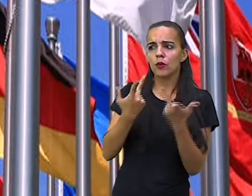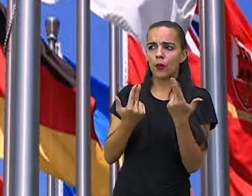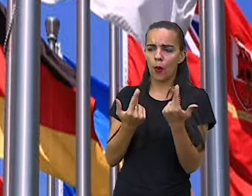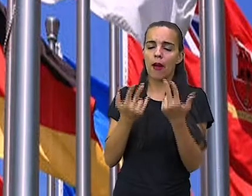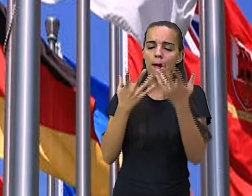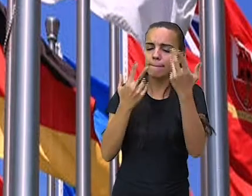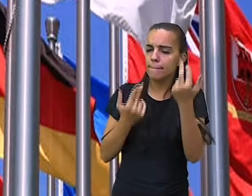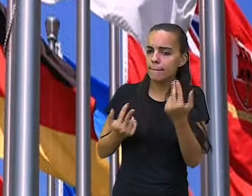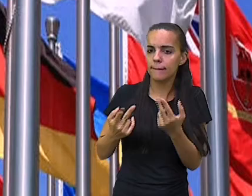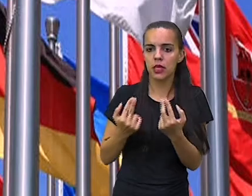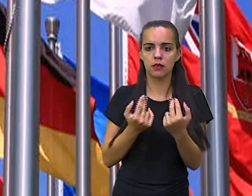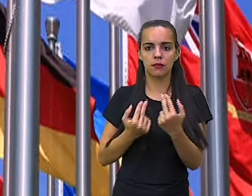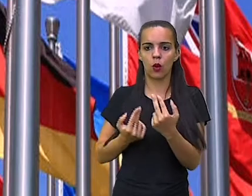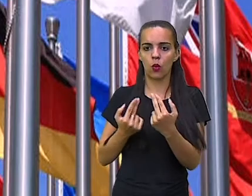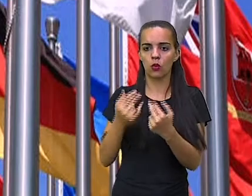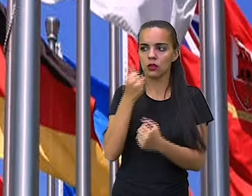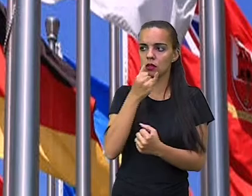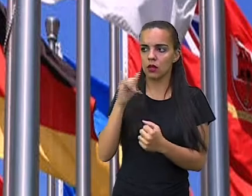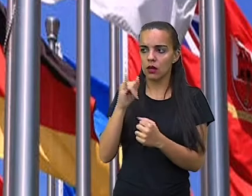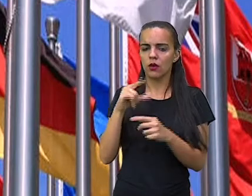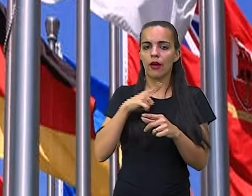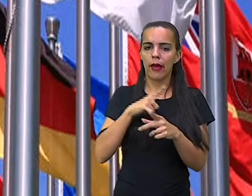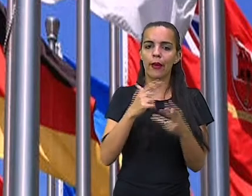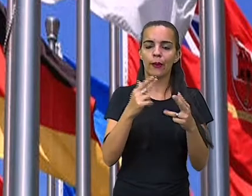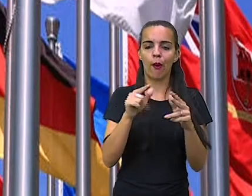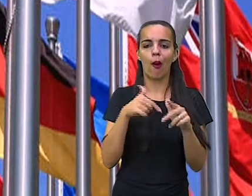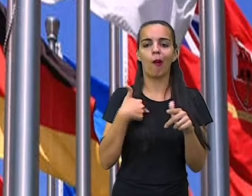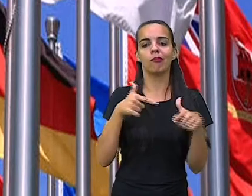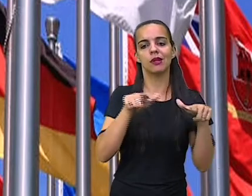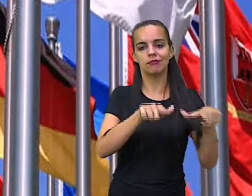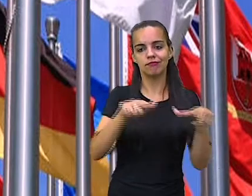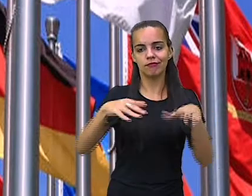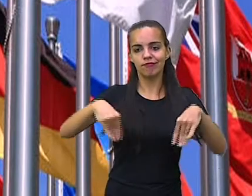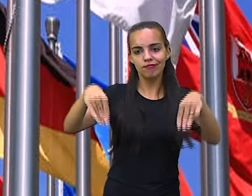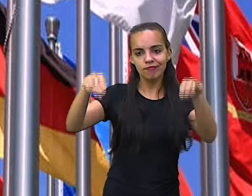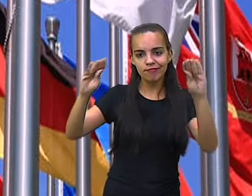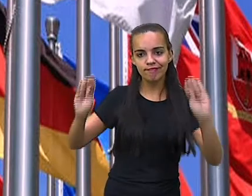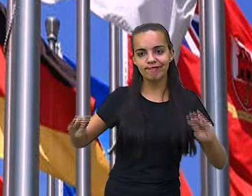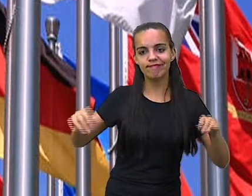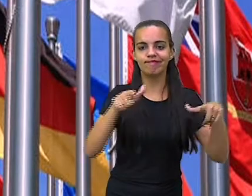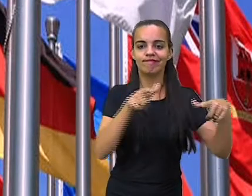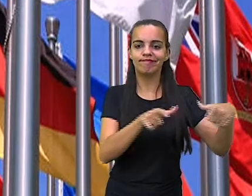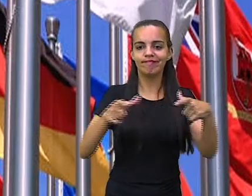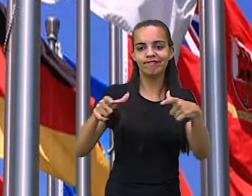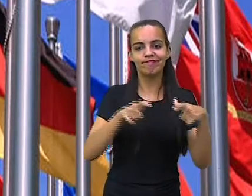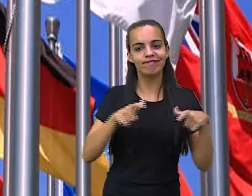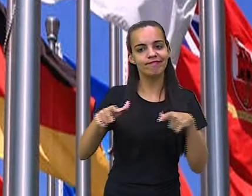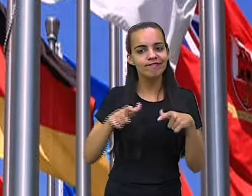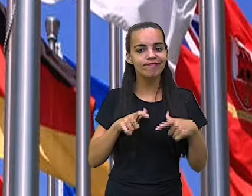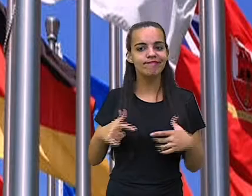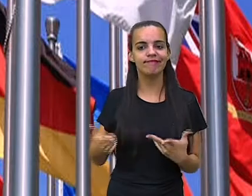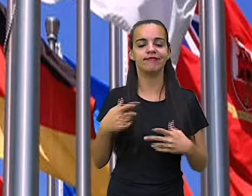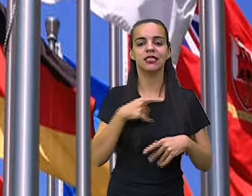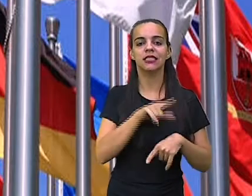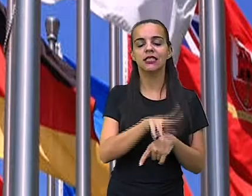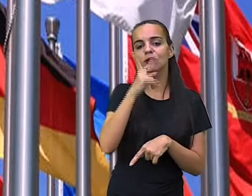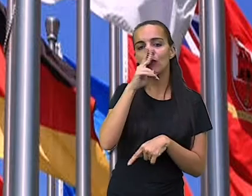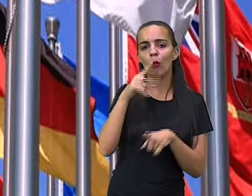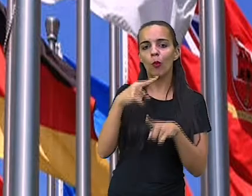mesma forma, uma colcha de retalhos. Cada estado tem o